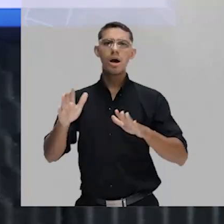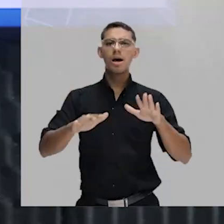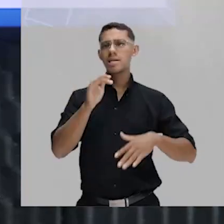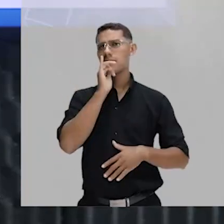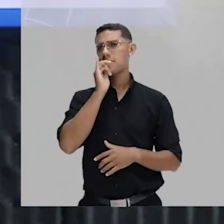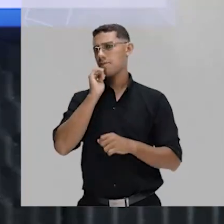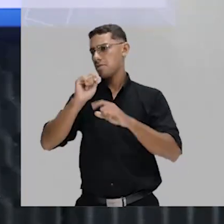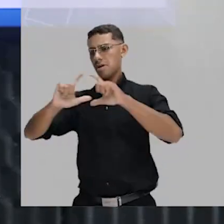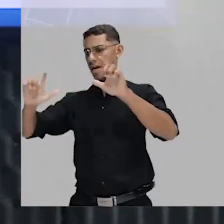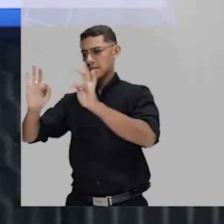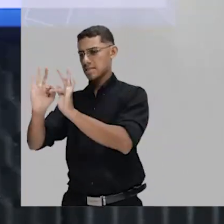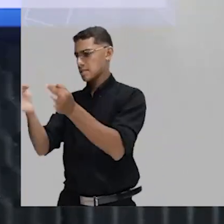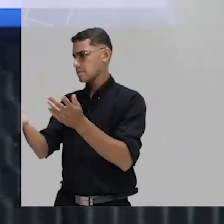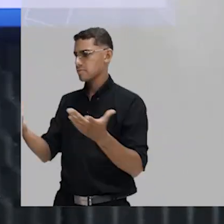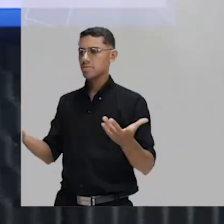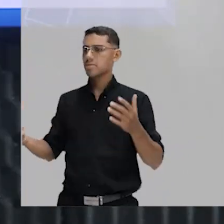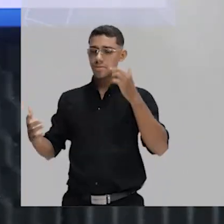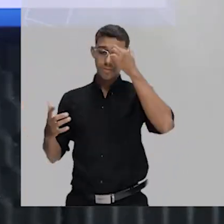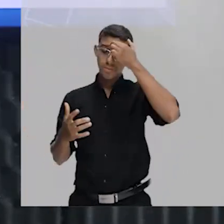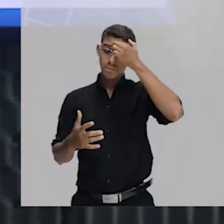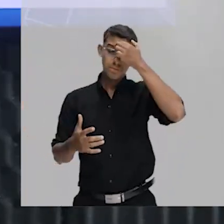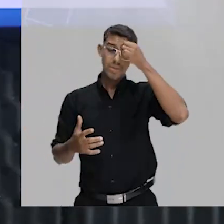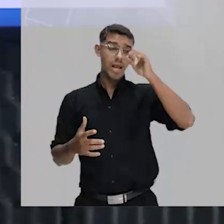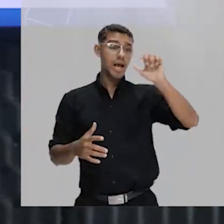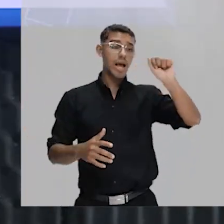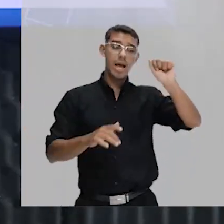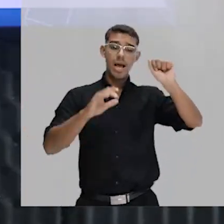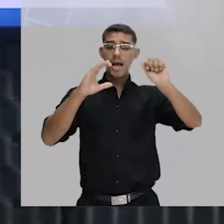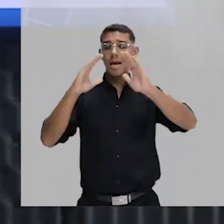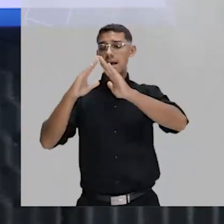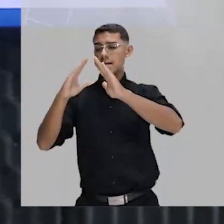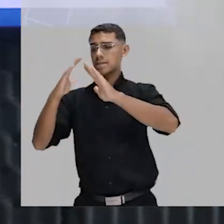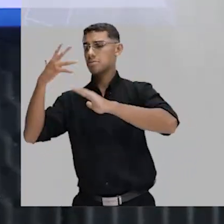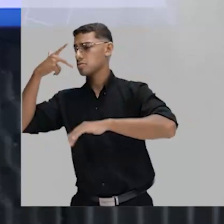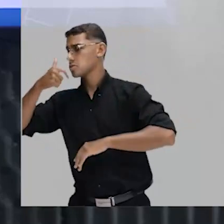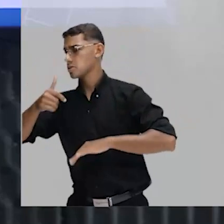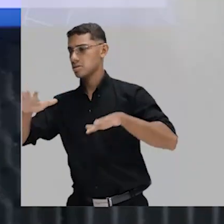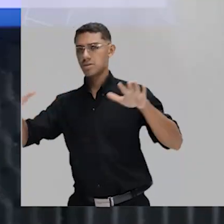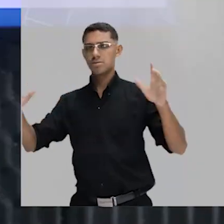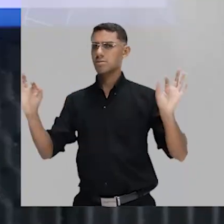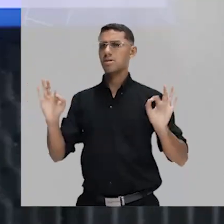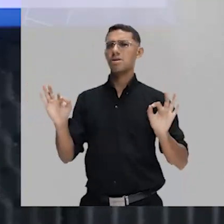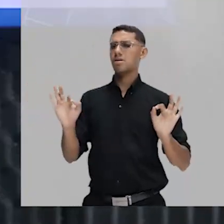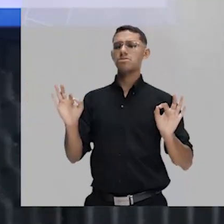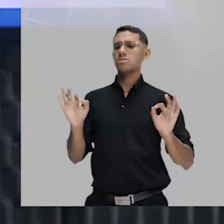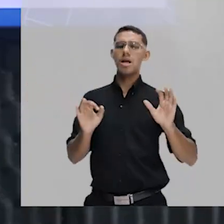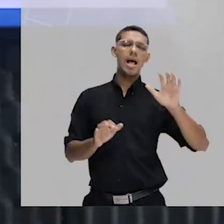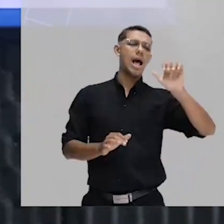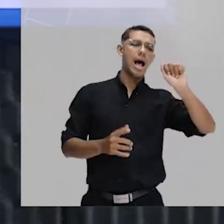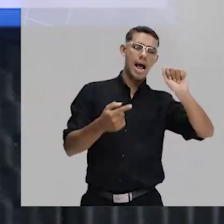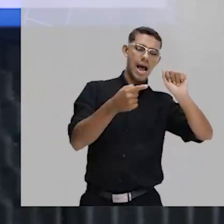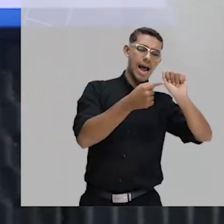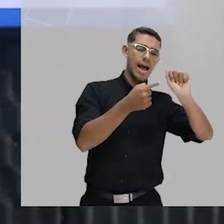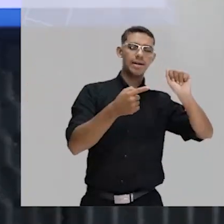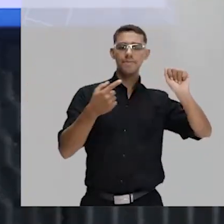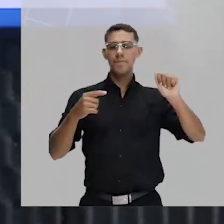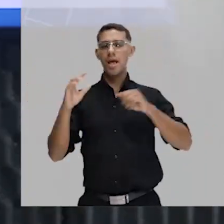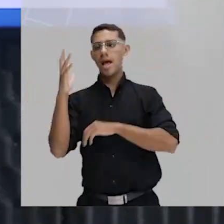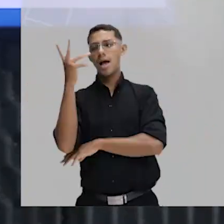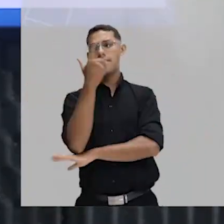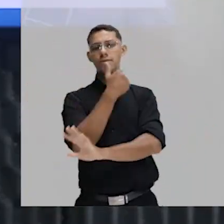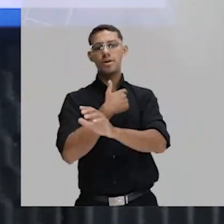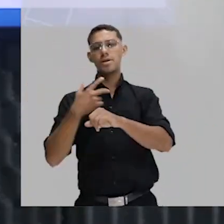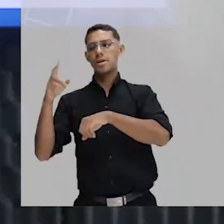daquela forma simples, a casa é bonita, a árvore é verde, não vão aparecer assim. Vocês têm que saber que elas vão aparecer